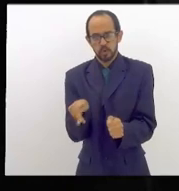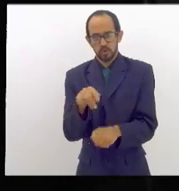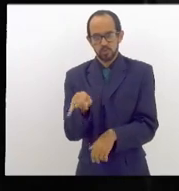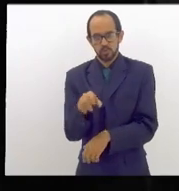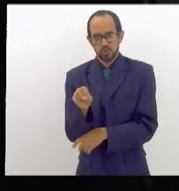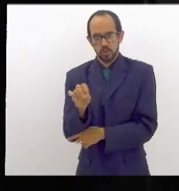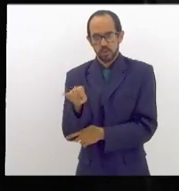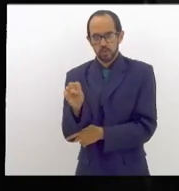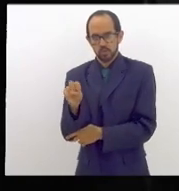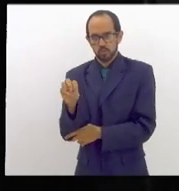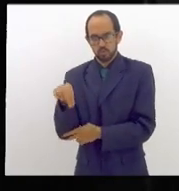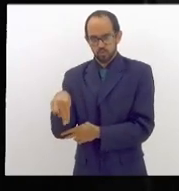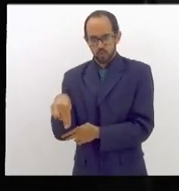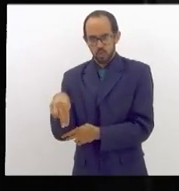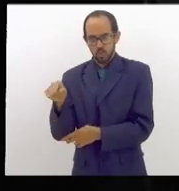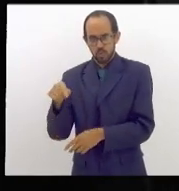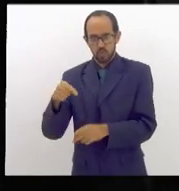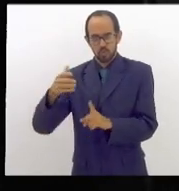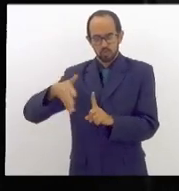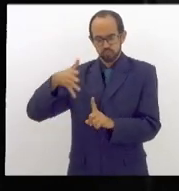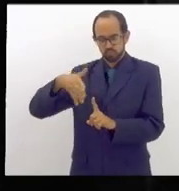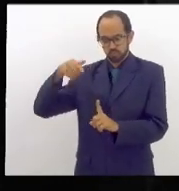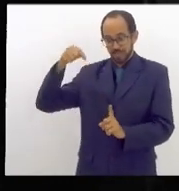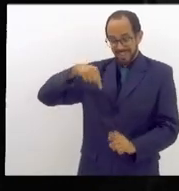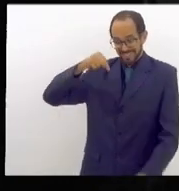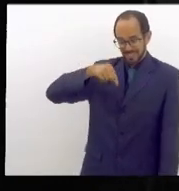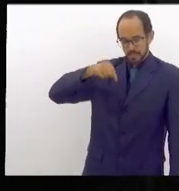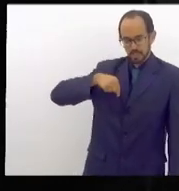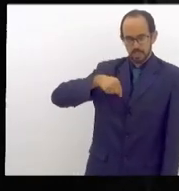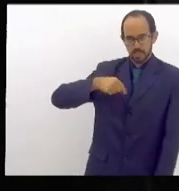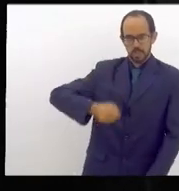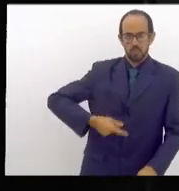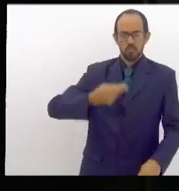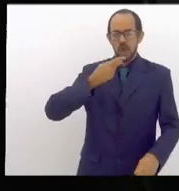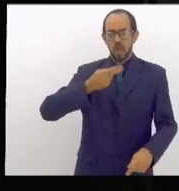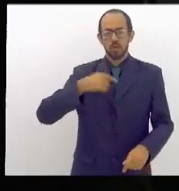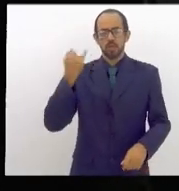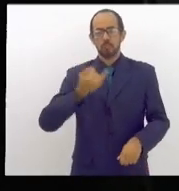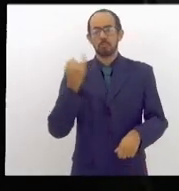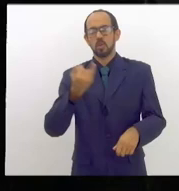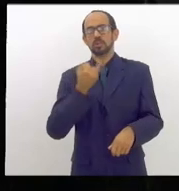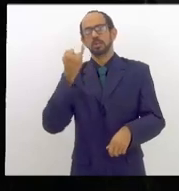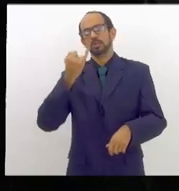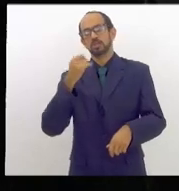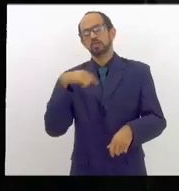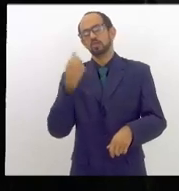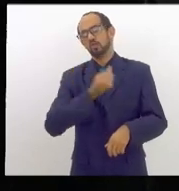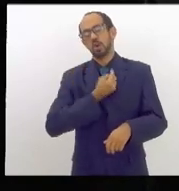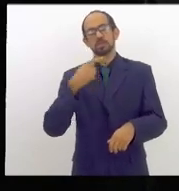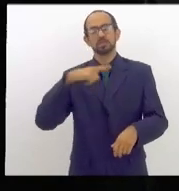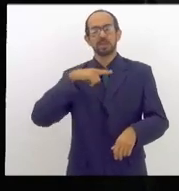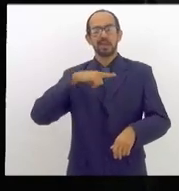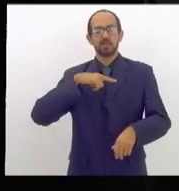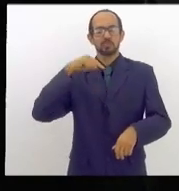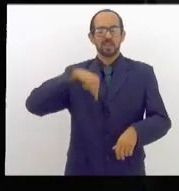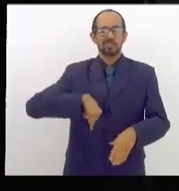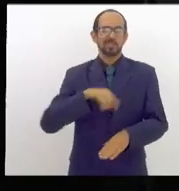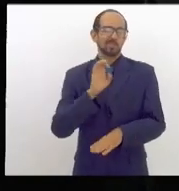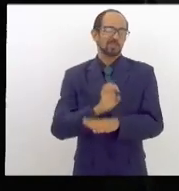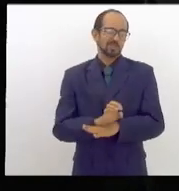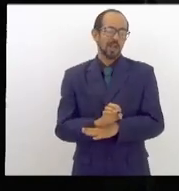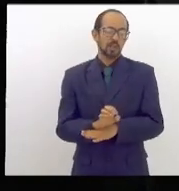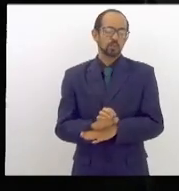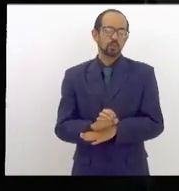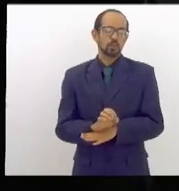falando desta mesma Tribuna que eu estou agora falou mencionou a importância de nós termos do Estado André vossa excelência Vai se lembrar